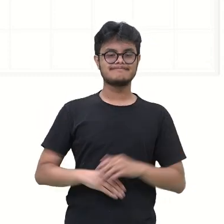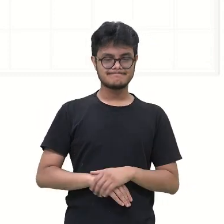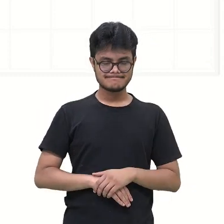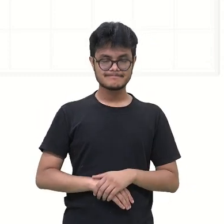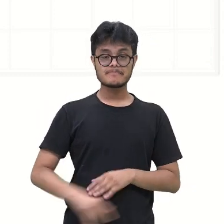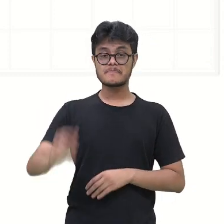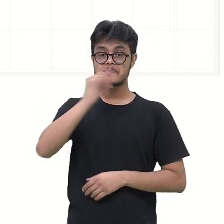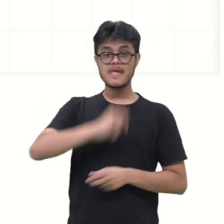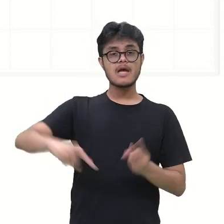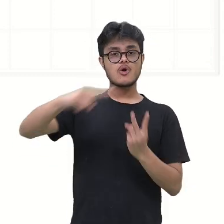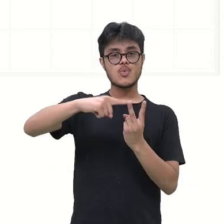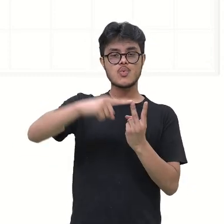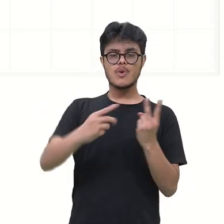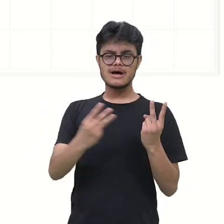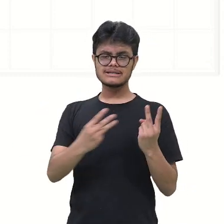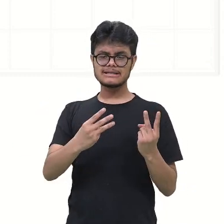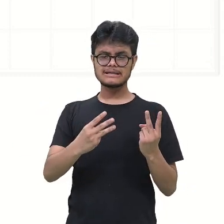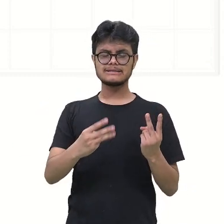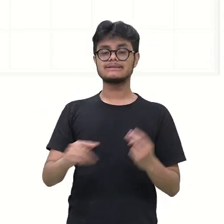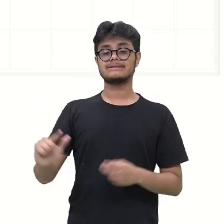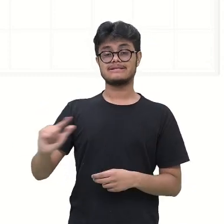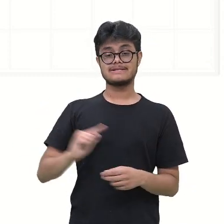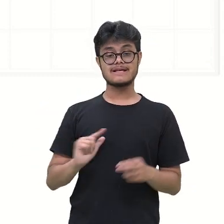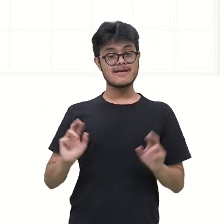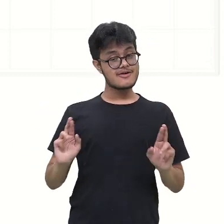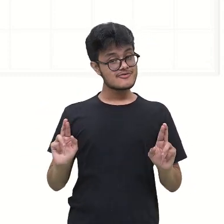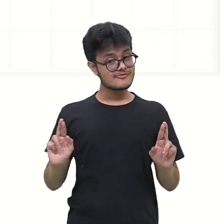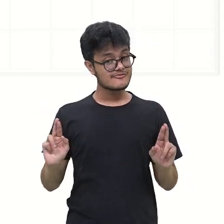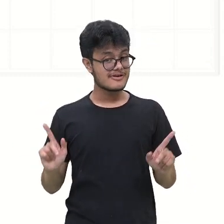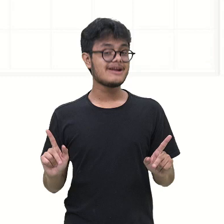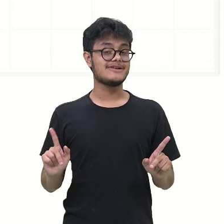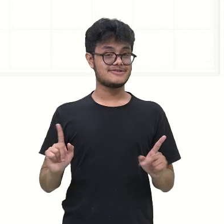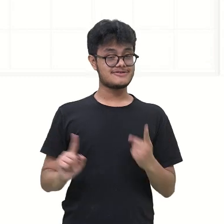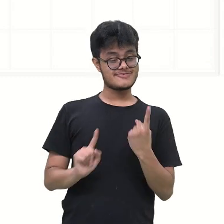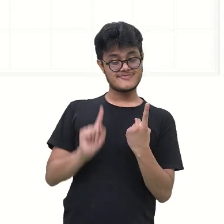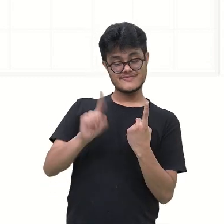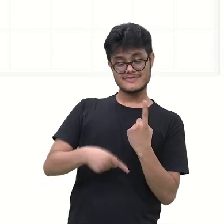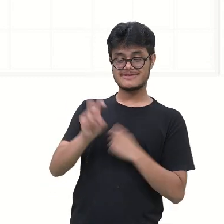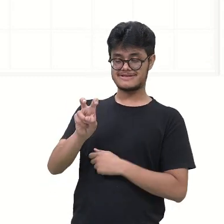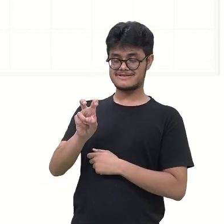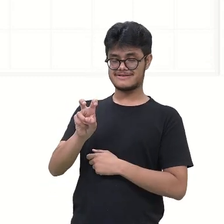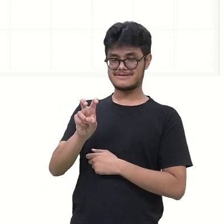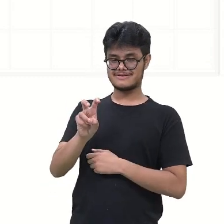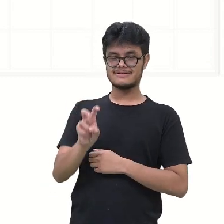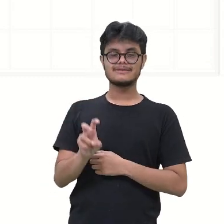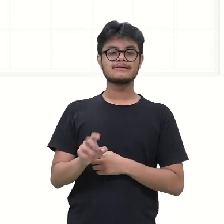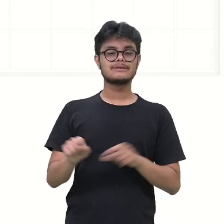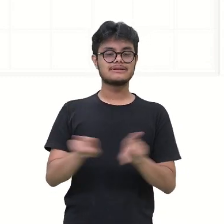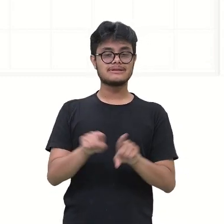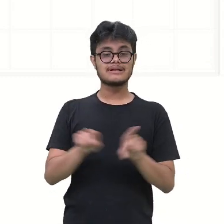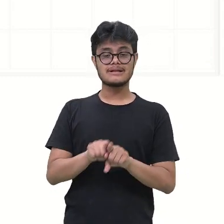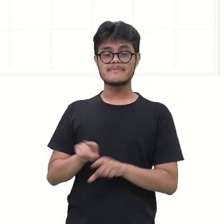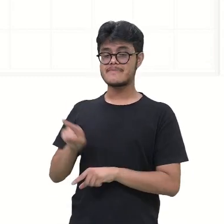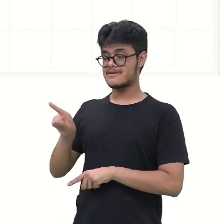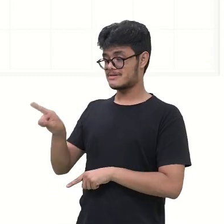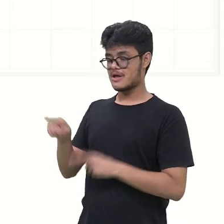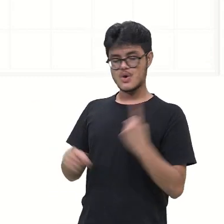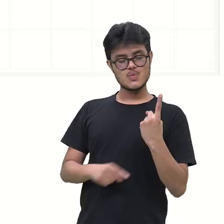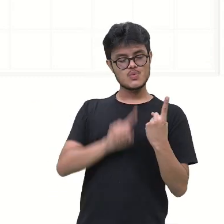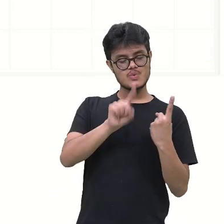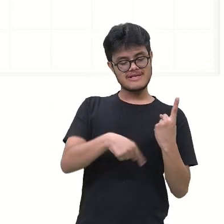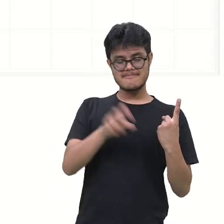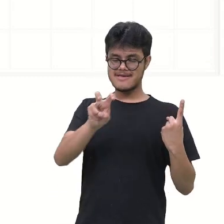quadrada de 3 vai ser um pouco maior do que 1,5. Então, posso dizer que ele está bem aqui.